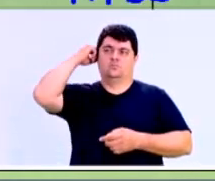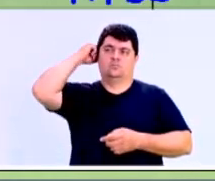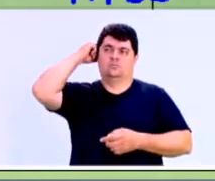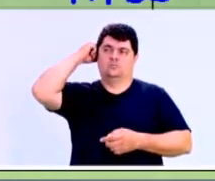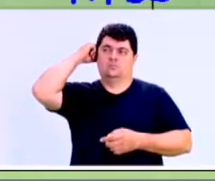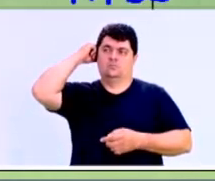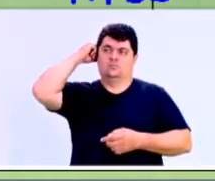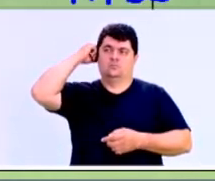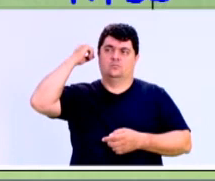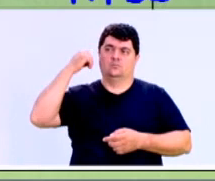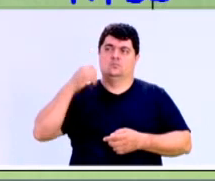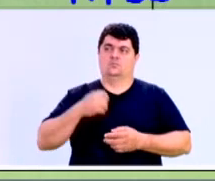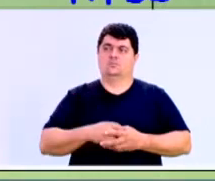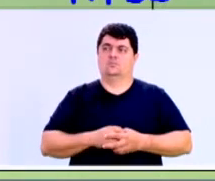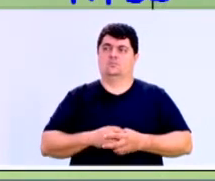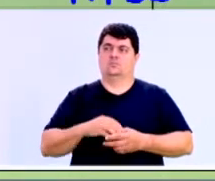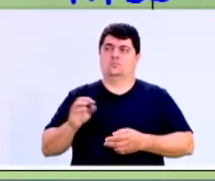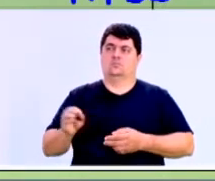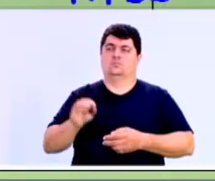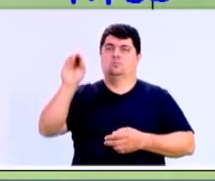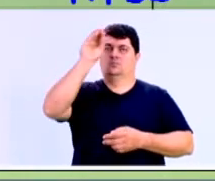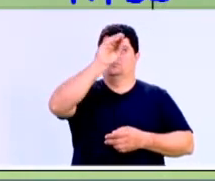11,93, ok? Então, vou trazer para cá